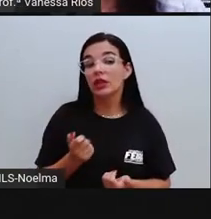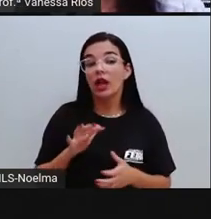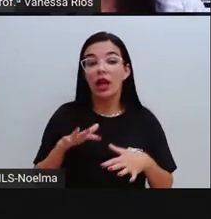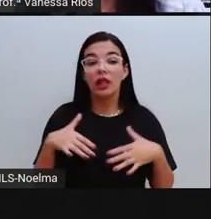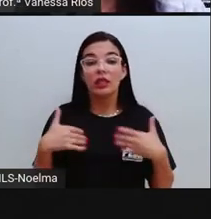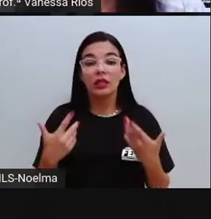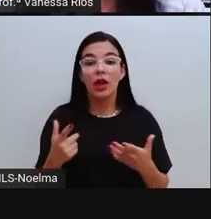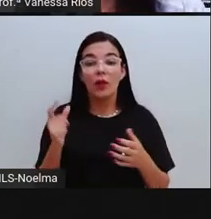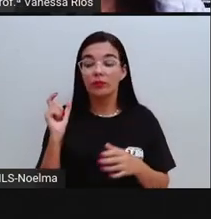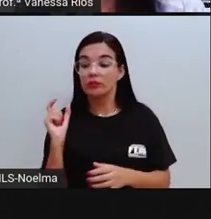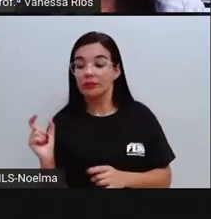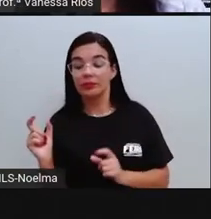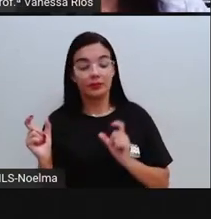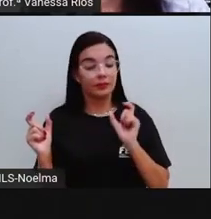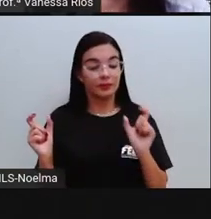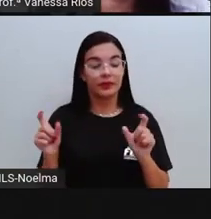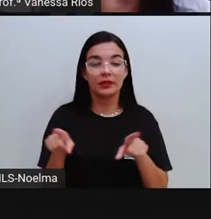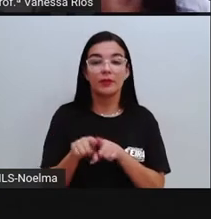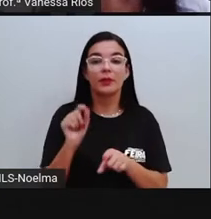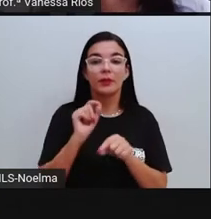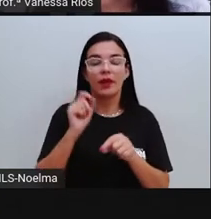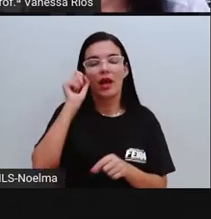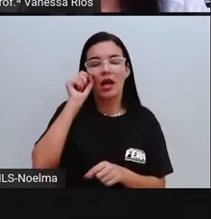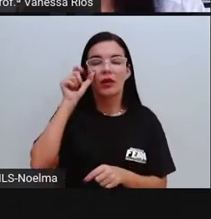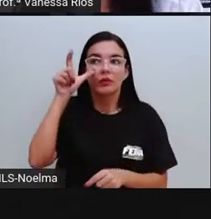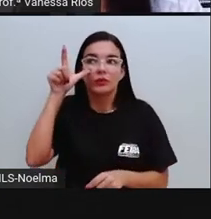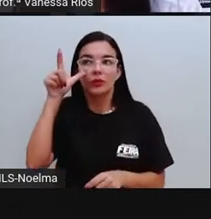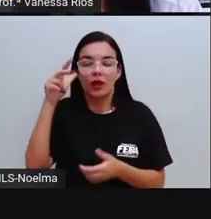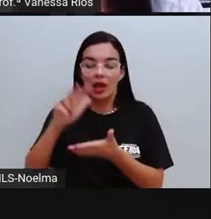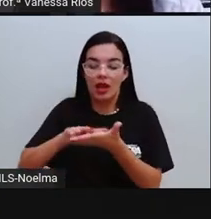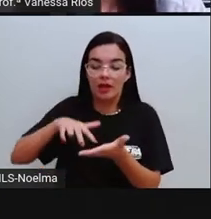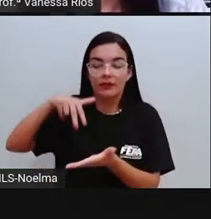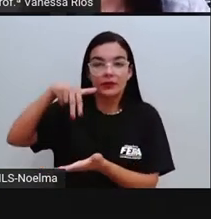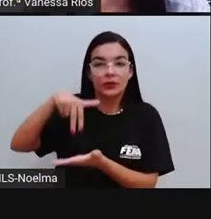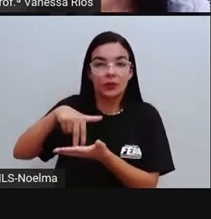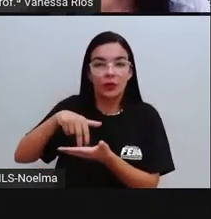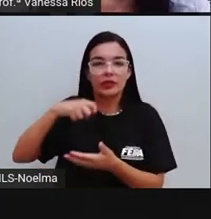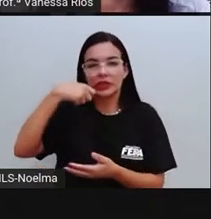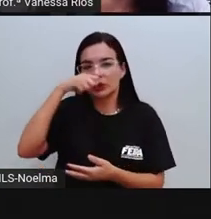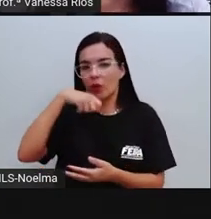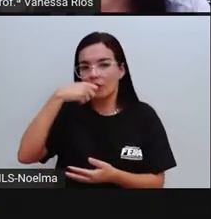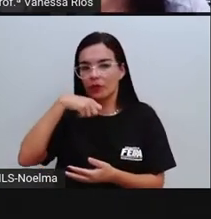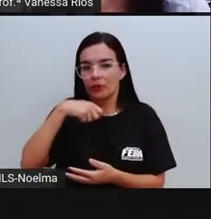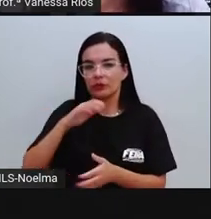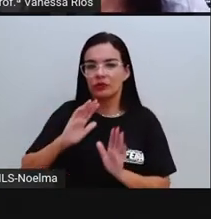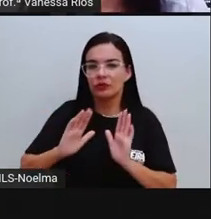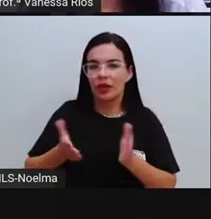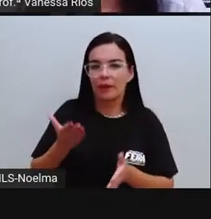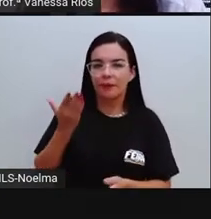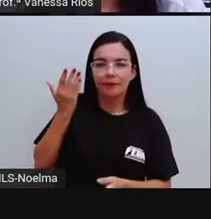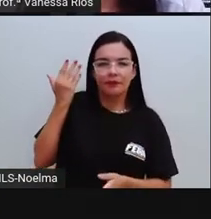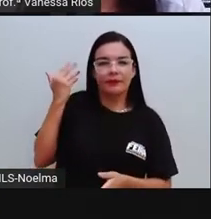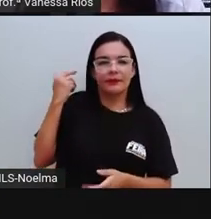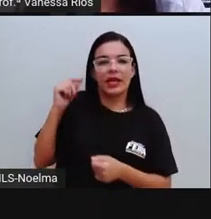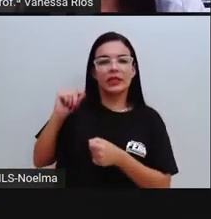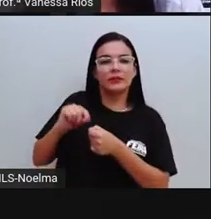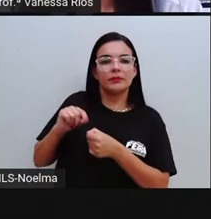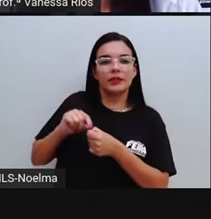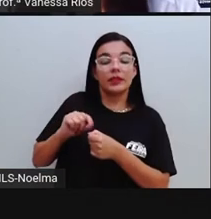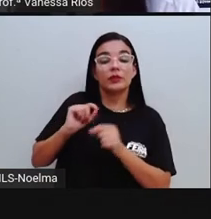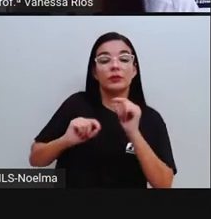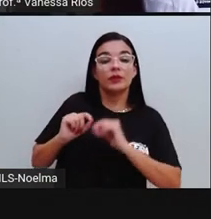Pro destaca novamente as palavras acordou, levantou e escovou. Palavras que são classificadas